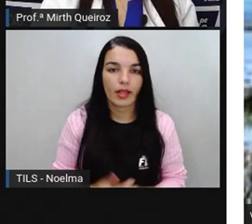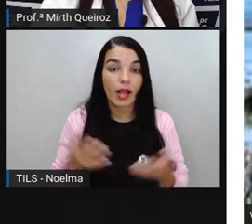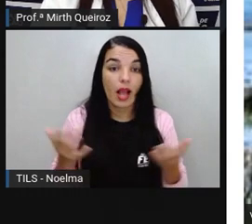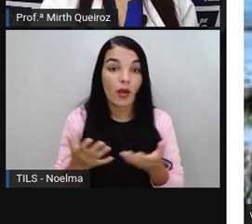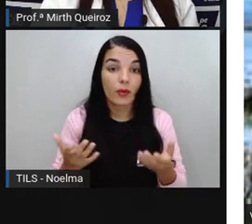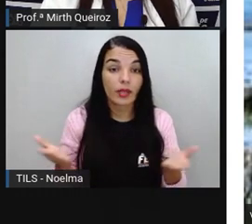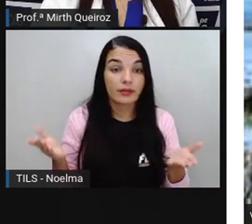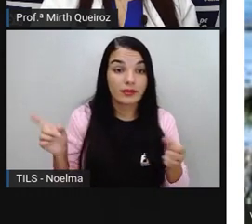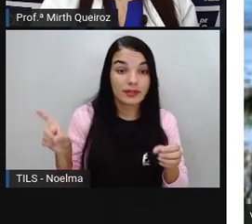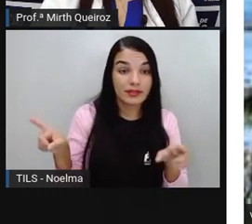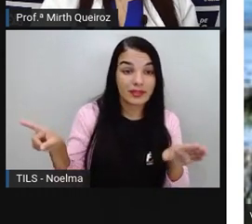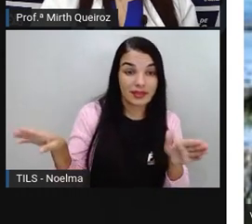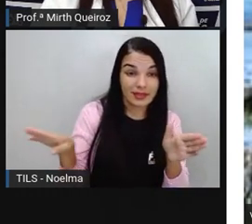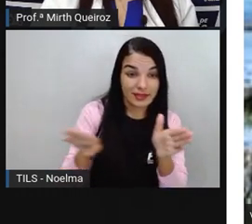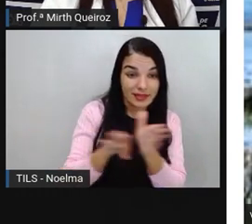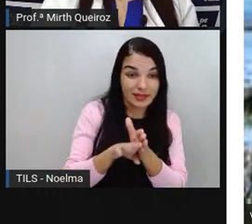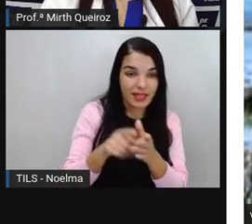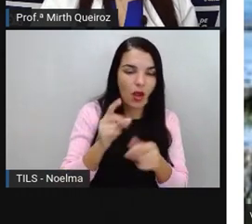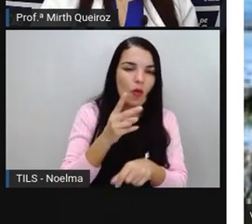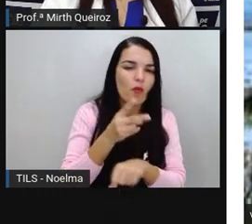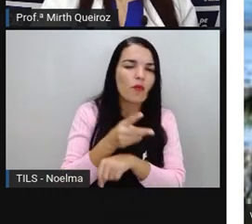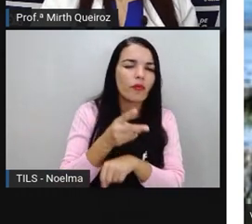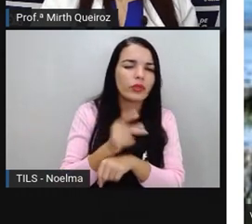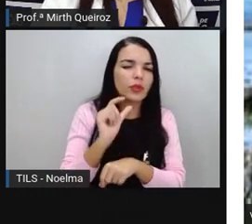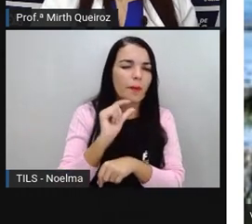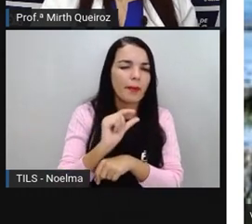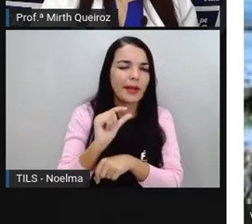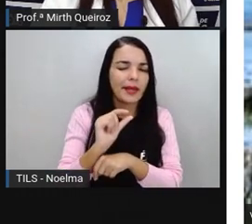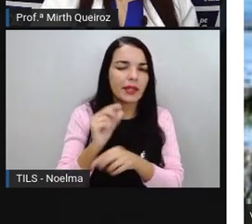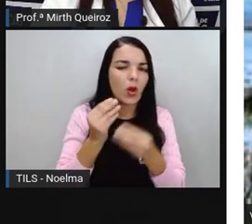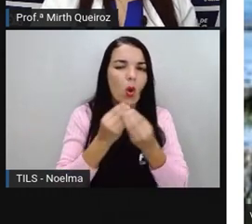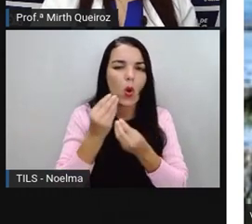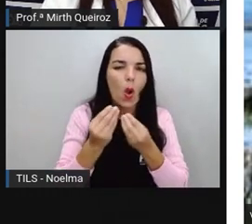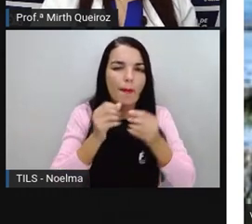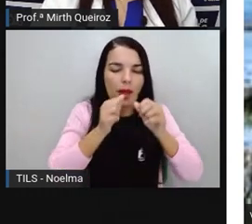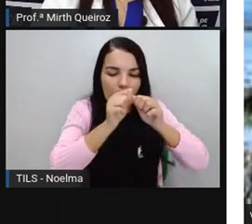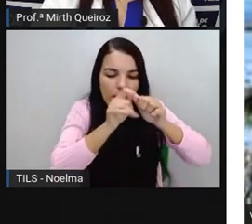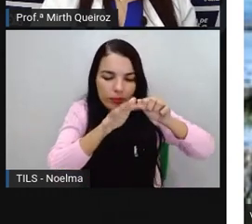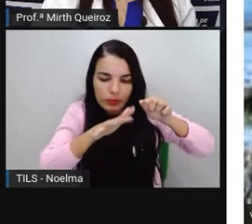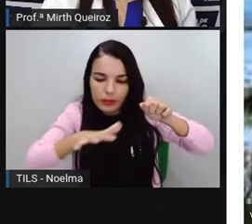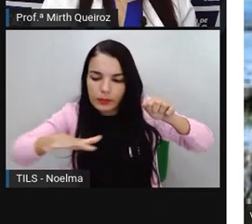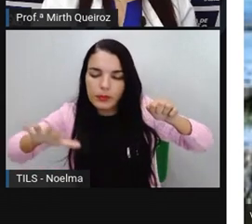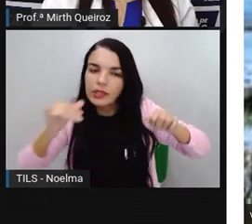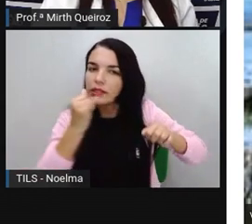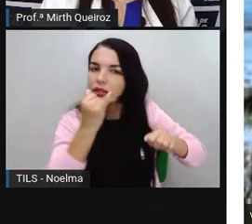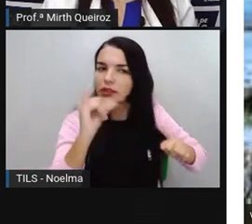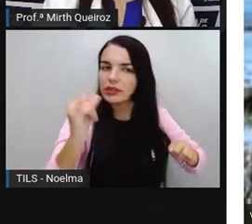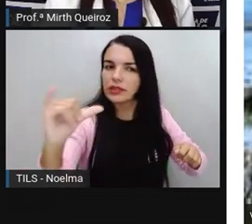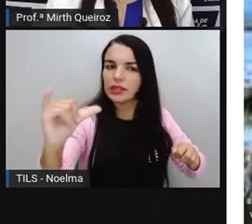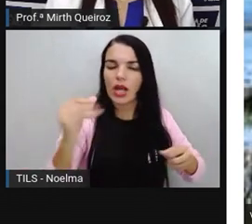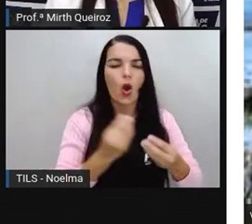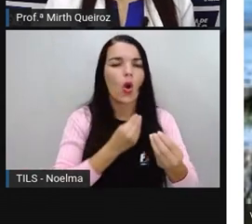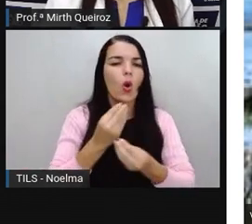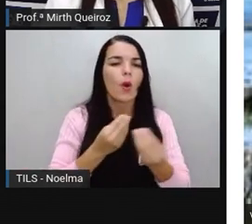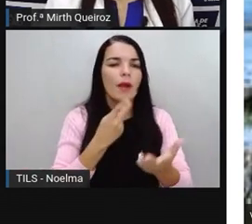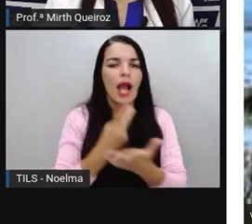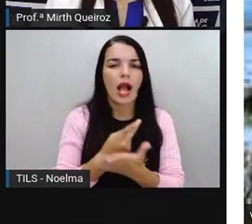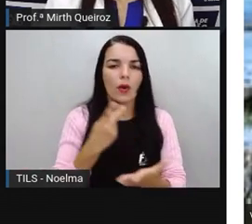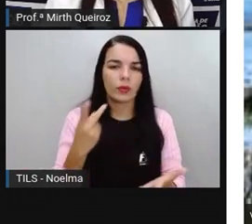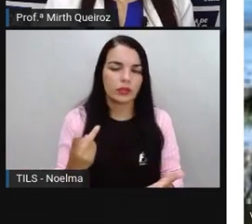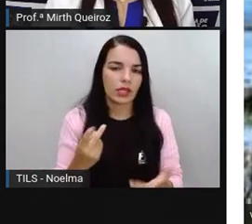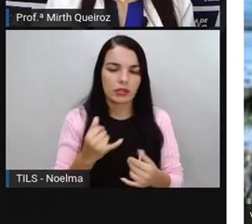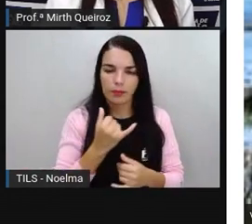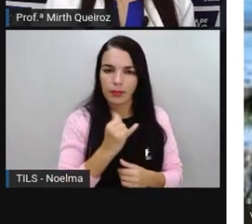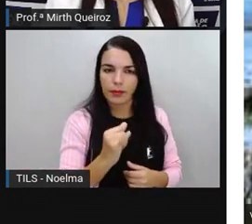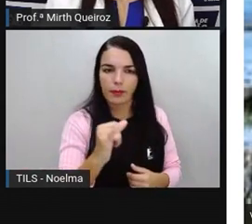E eu trouxe aqui para vocês um pequeno vídeo sobre o fluxo de energia, como é que acontece esse fluxo